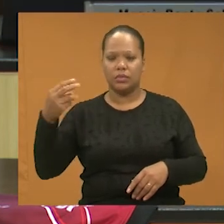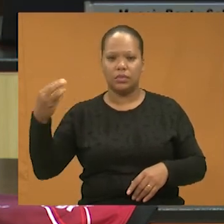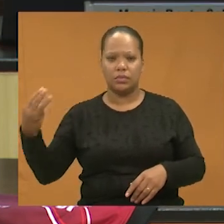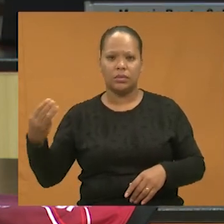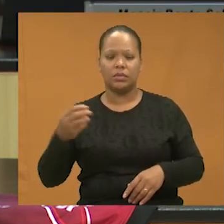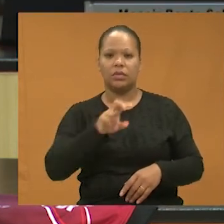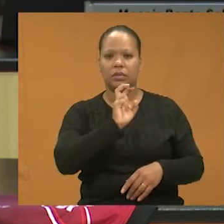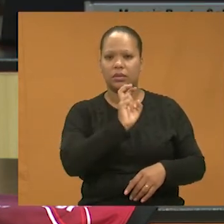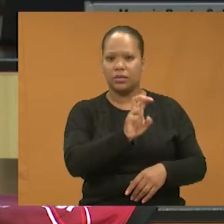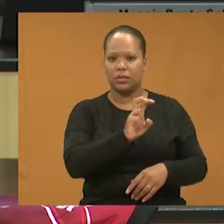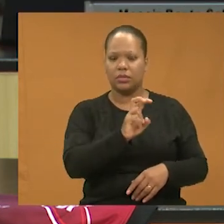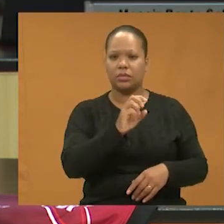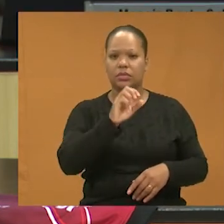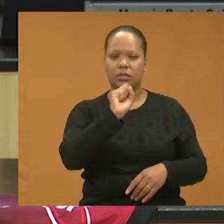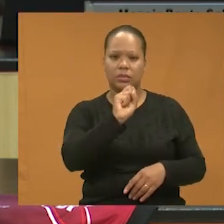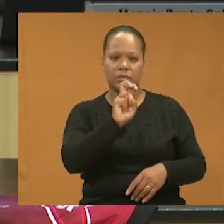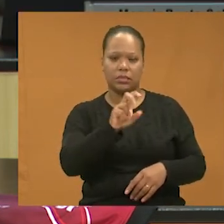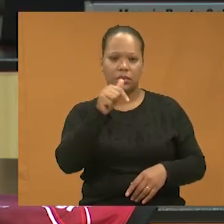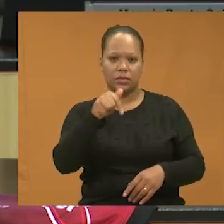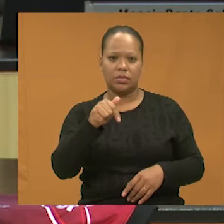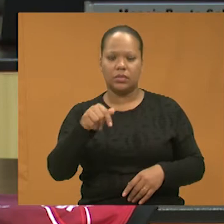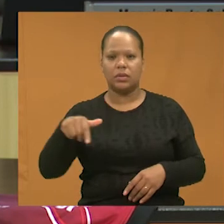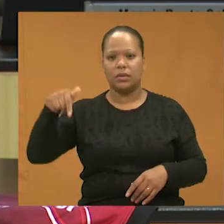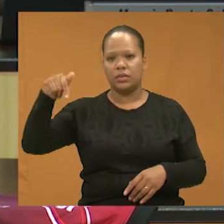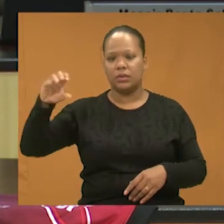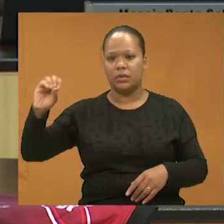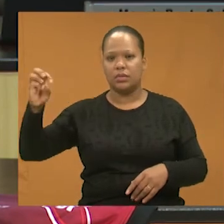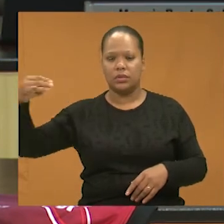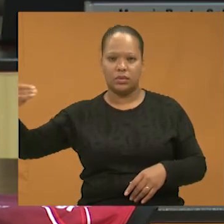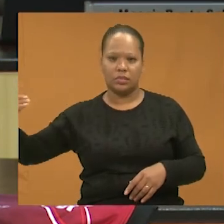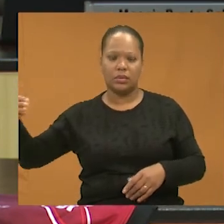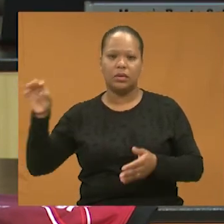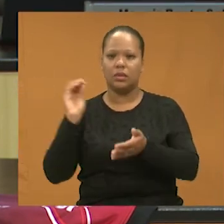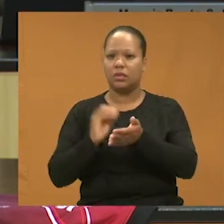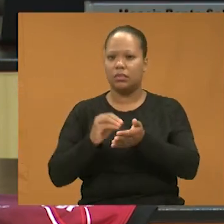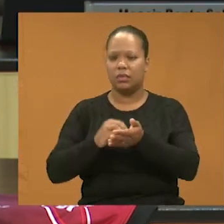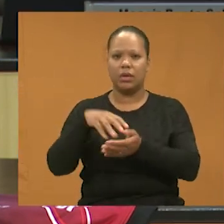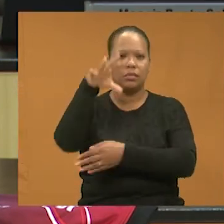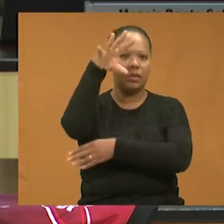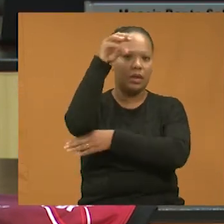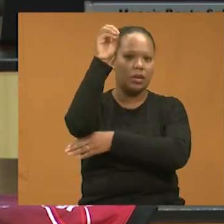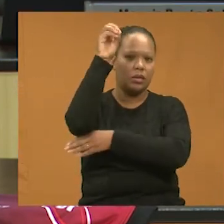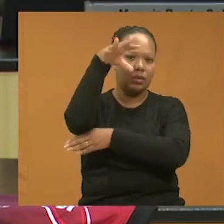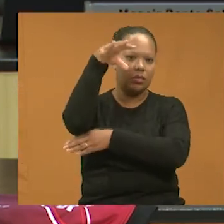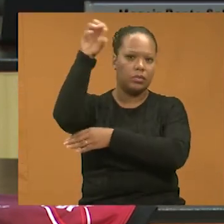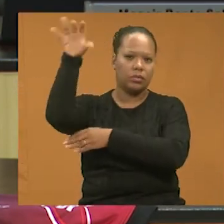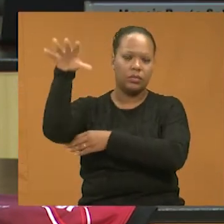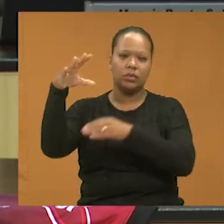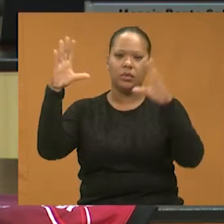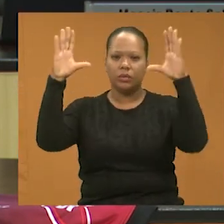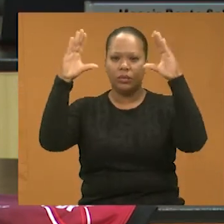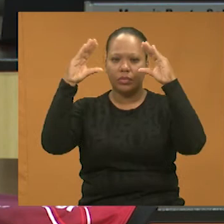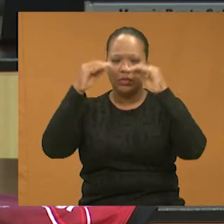número 557 ao número 703, devido à falta de iluminação, por estarem muito